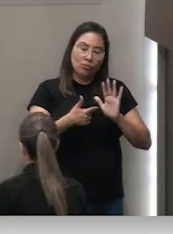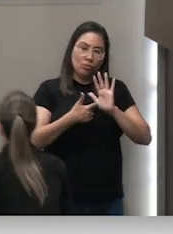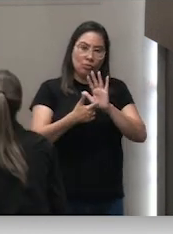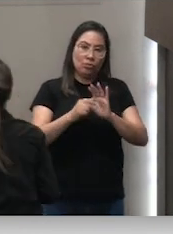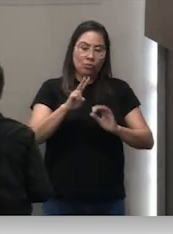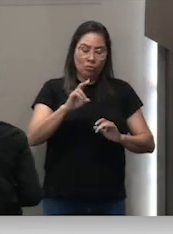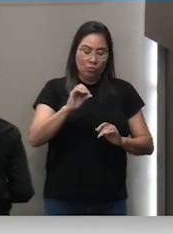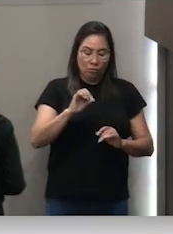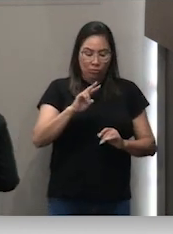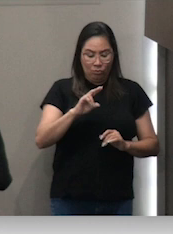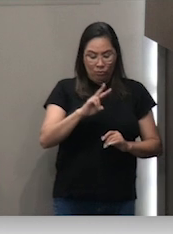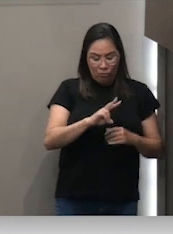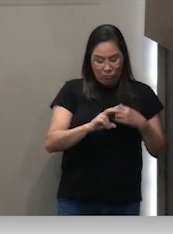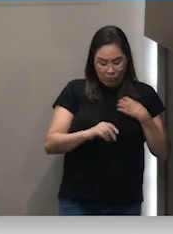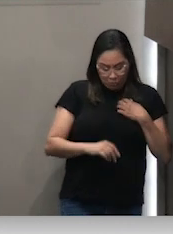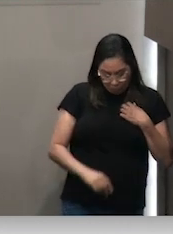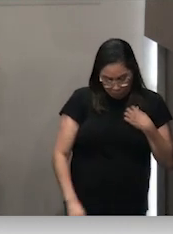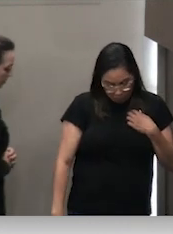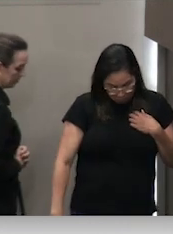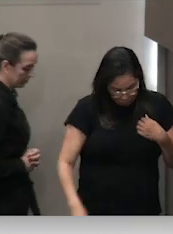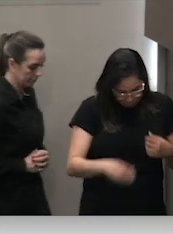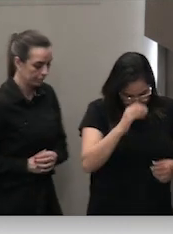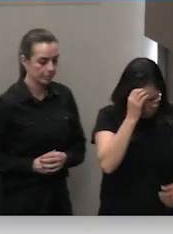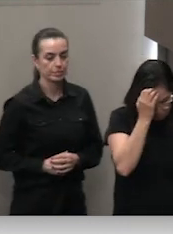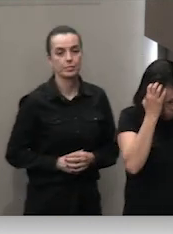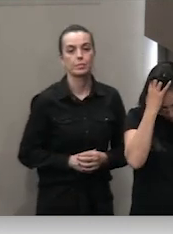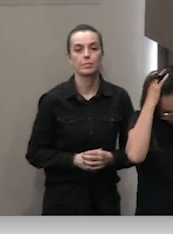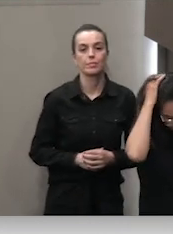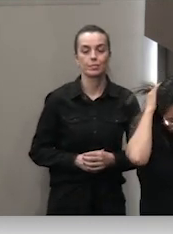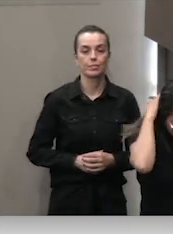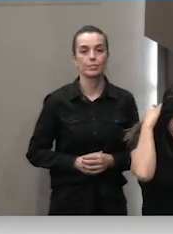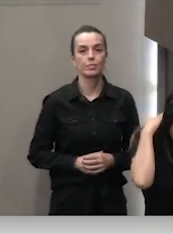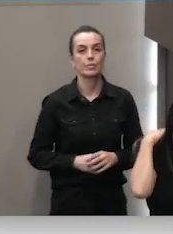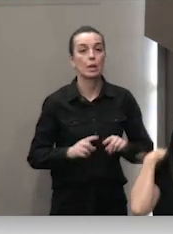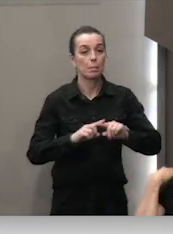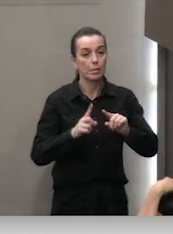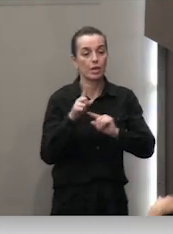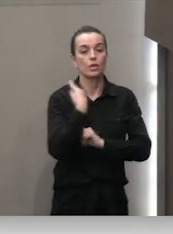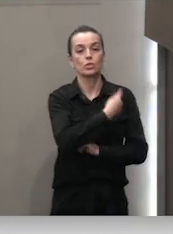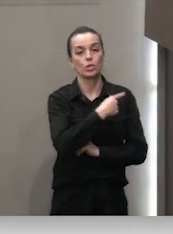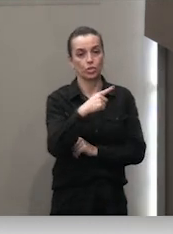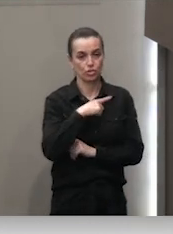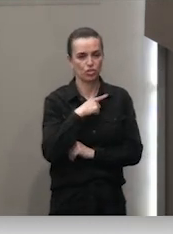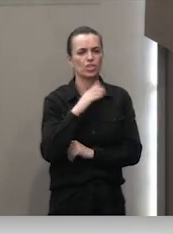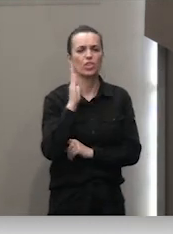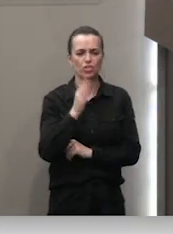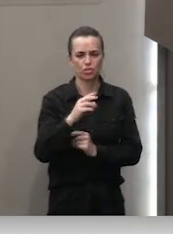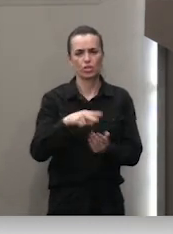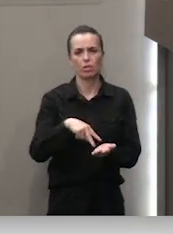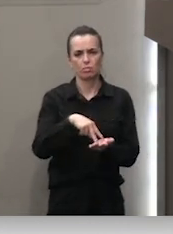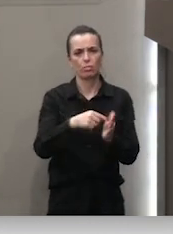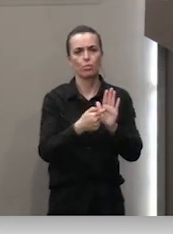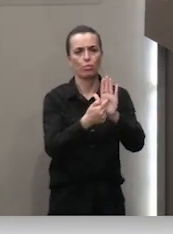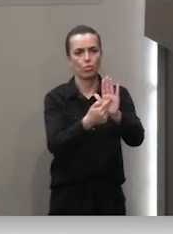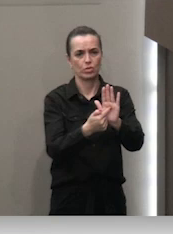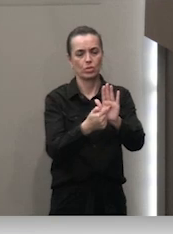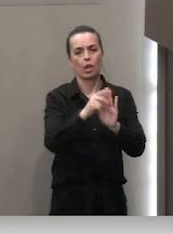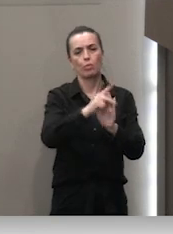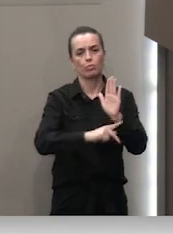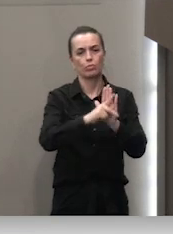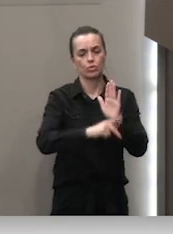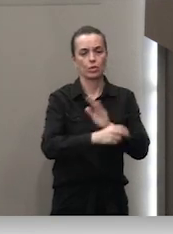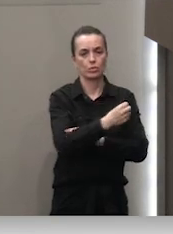apresentado em 2022 pela vereadora Ada Munareto, né? Mas nós tínhamos já apresentado esse mesmo projeto em 2021,